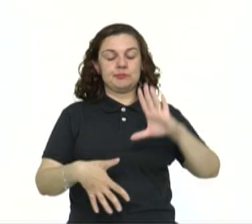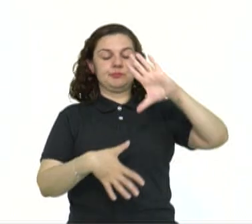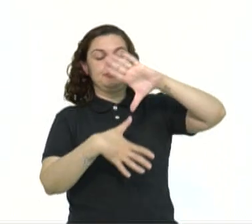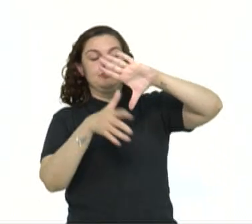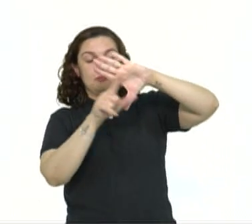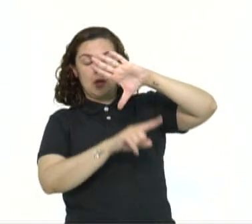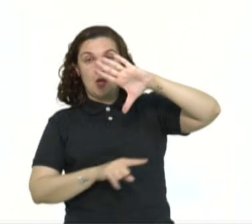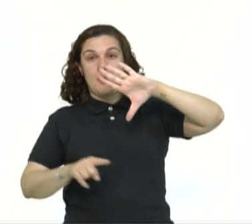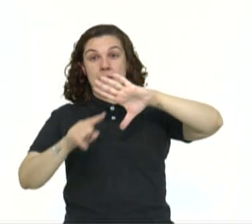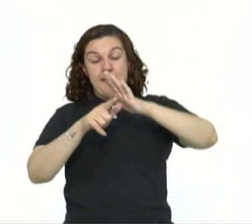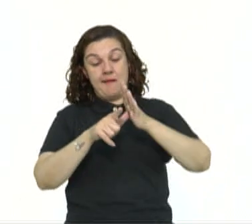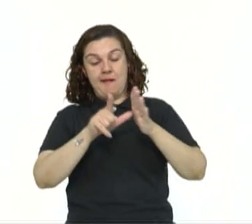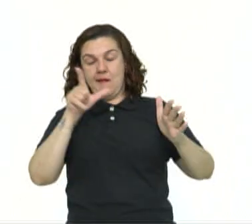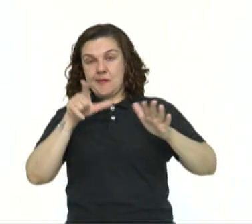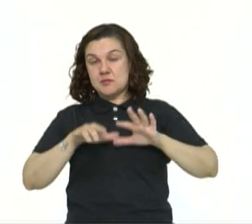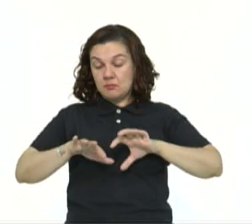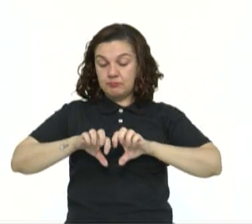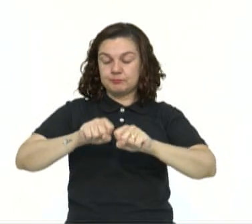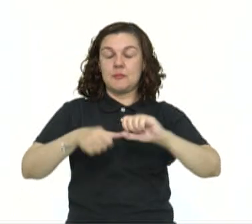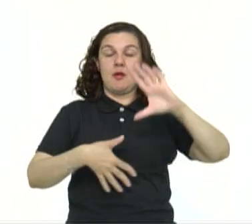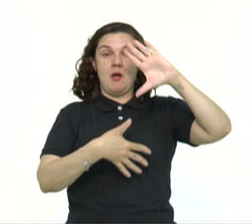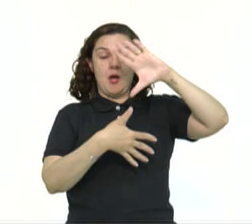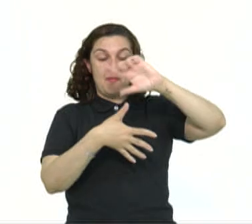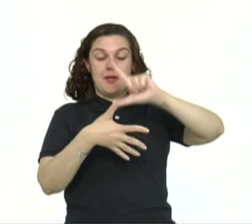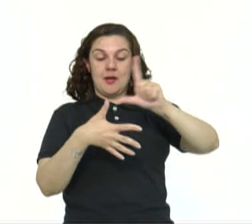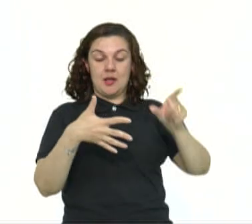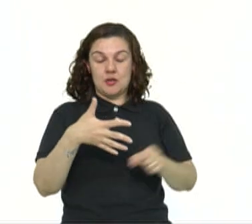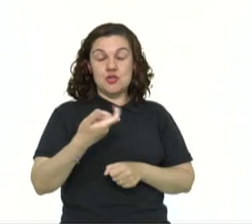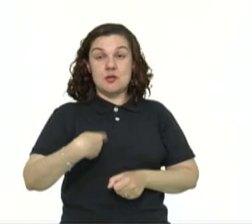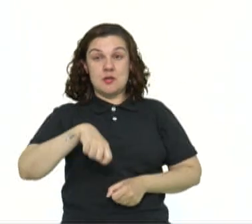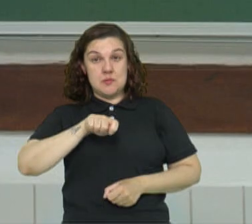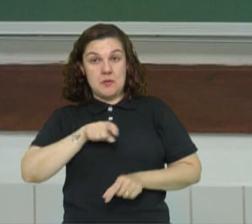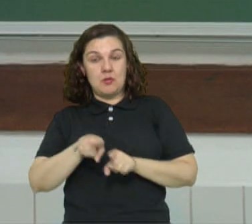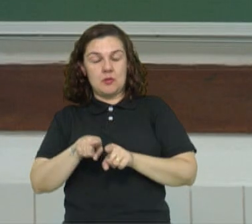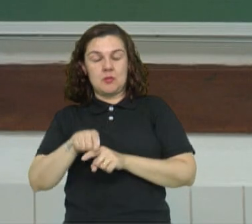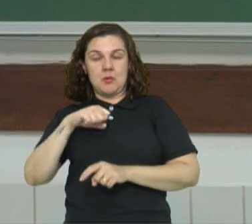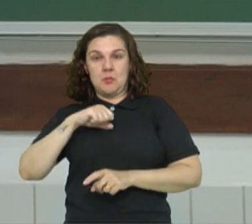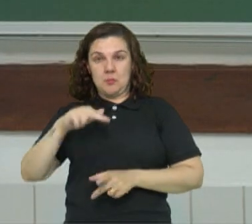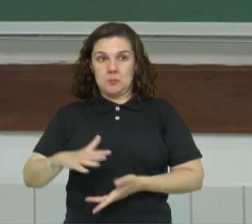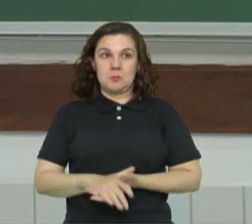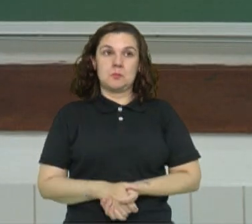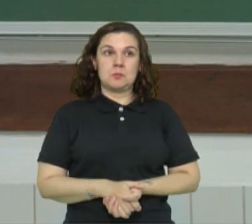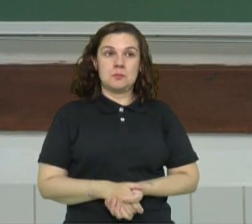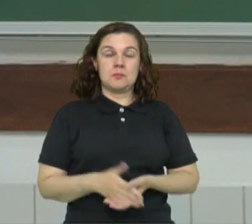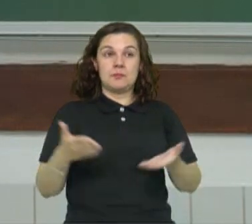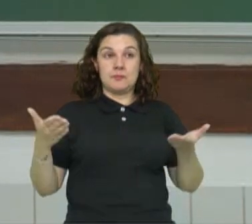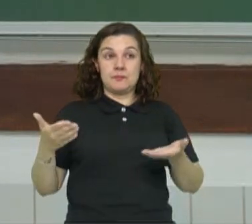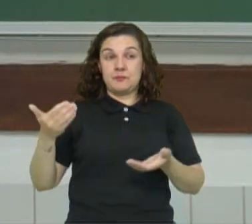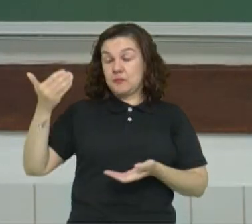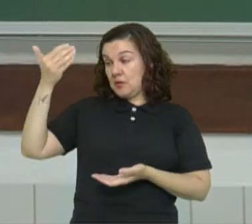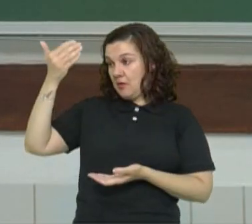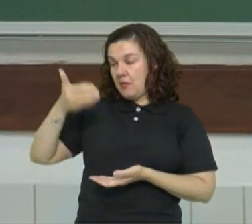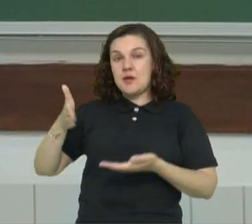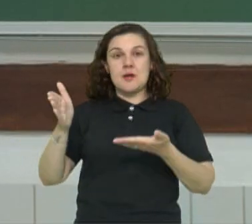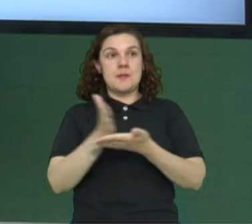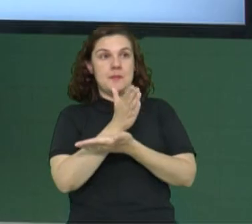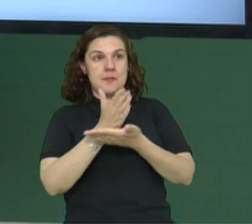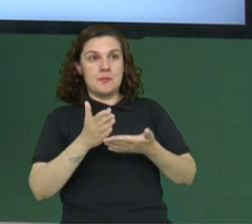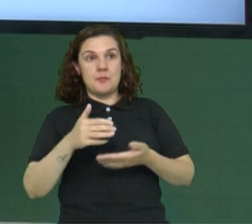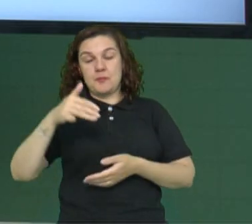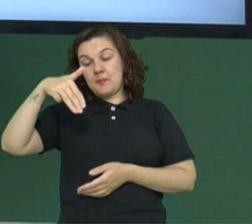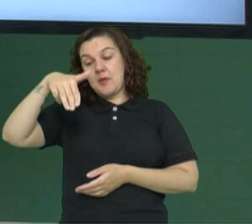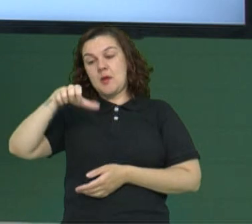anterior à conquista da América Latina pelos espanhóis e portugueses. Elas são divididas